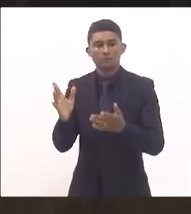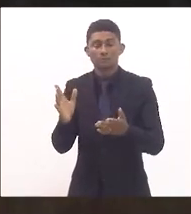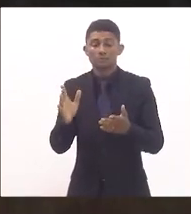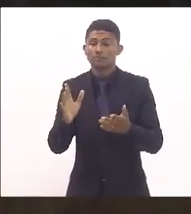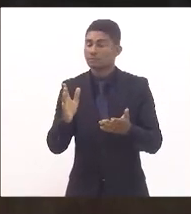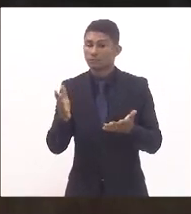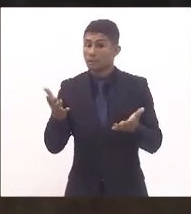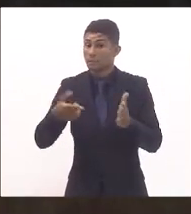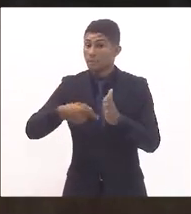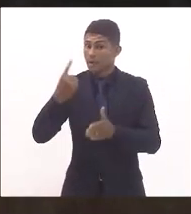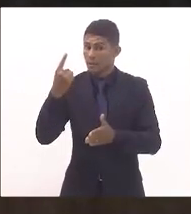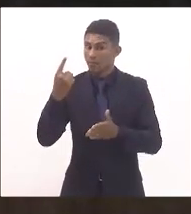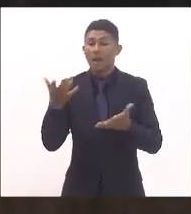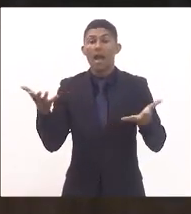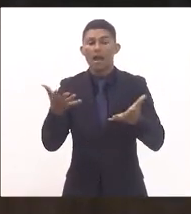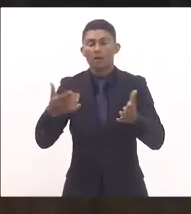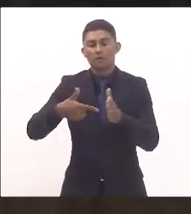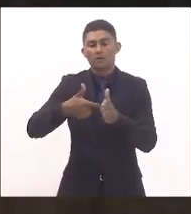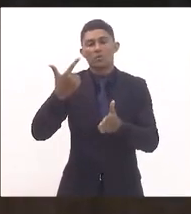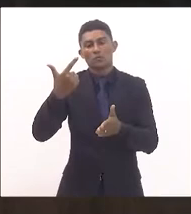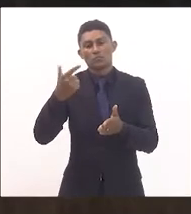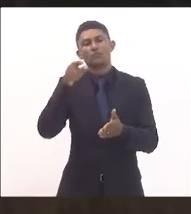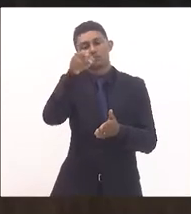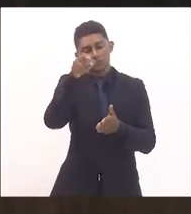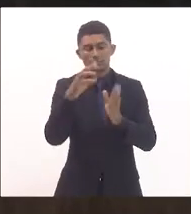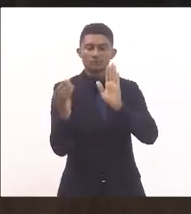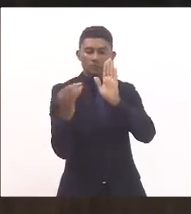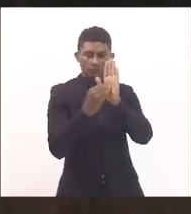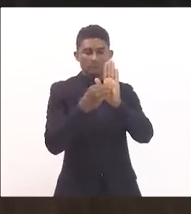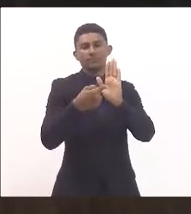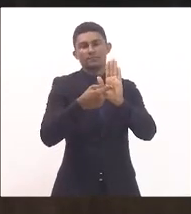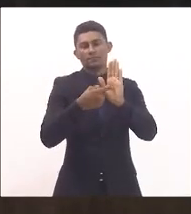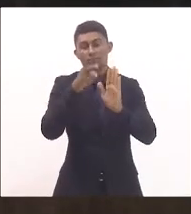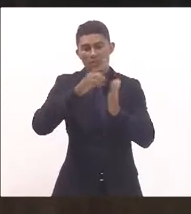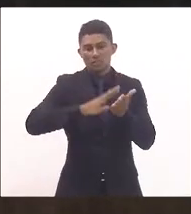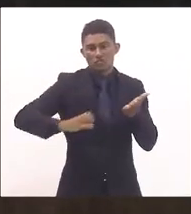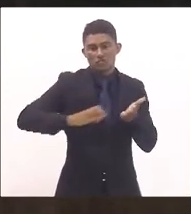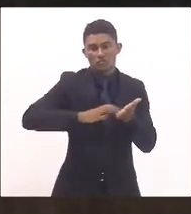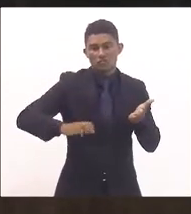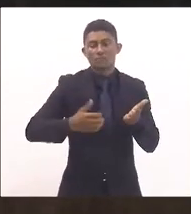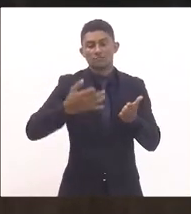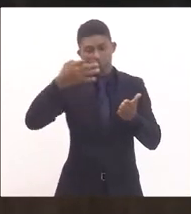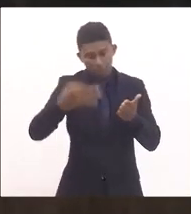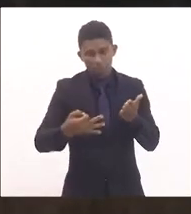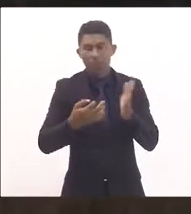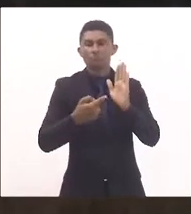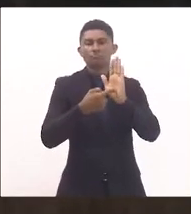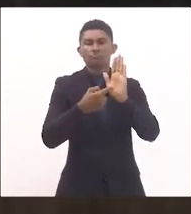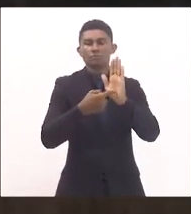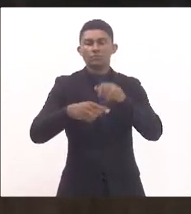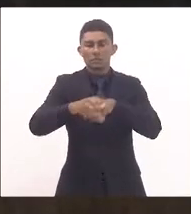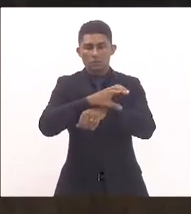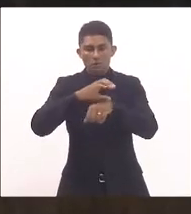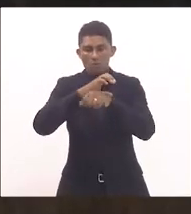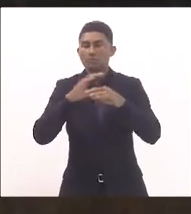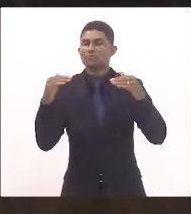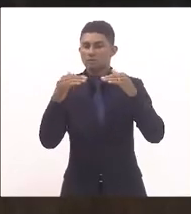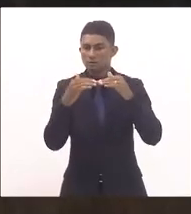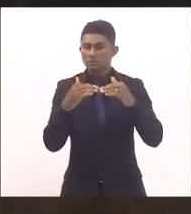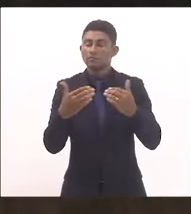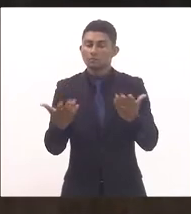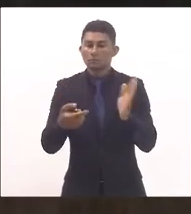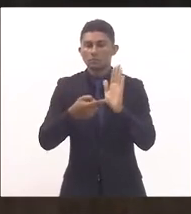nesse, Vossa Excelência excetuou isso tudo. Então, ele é constitucional, no mérito ele é